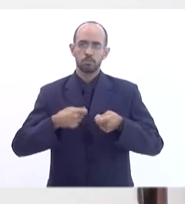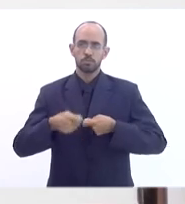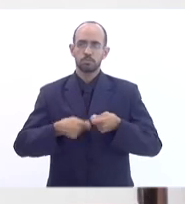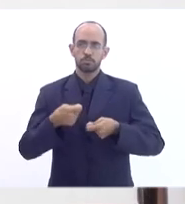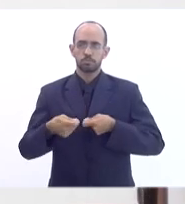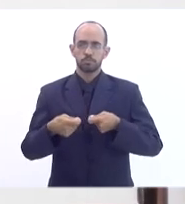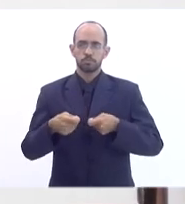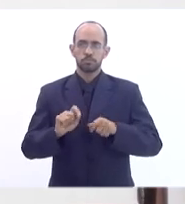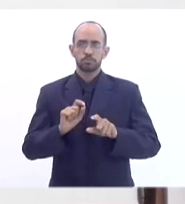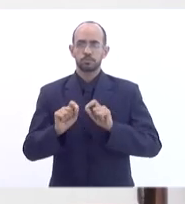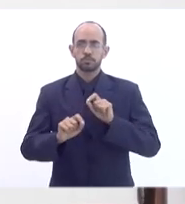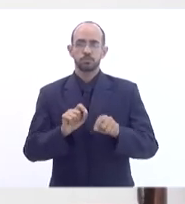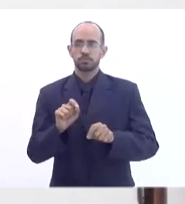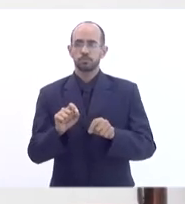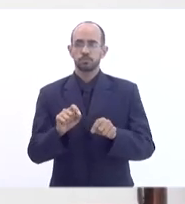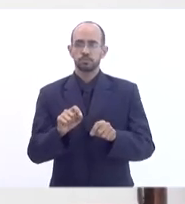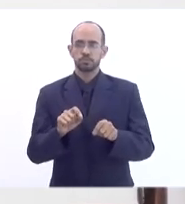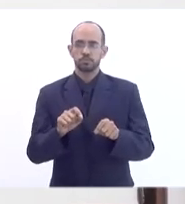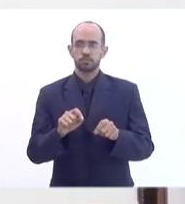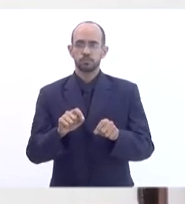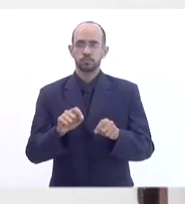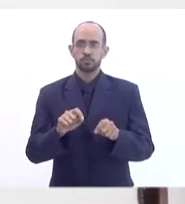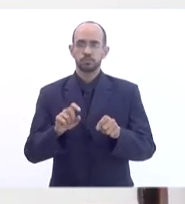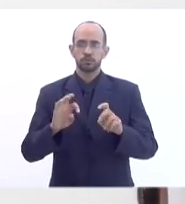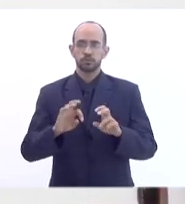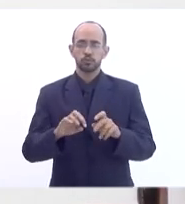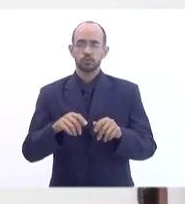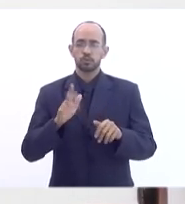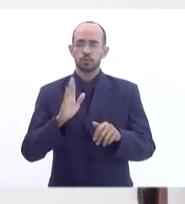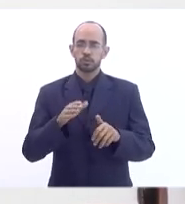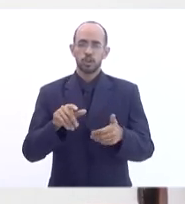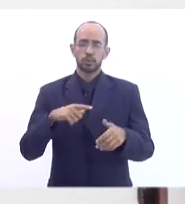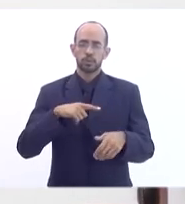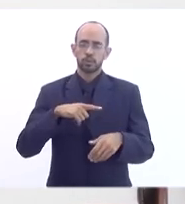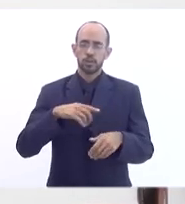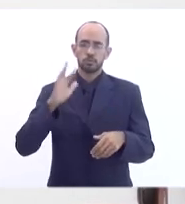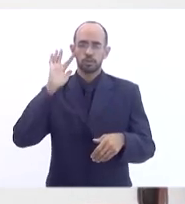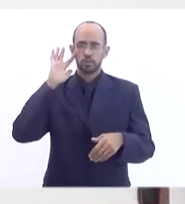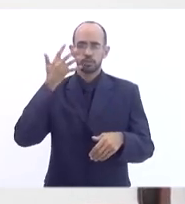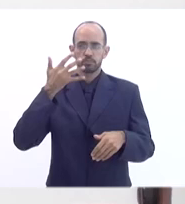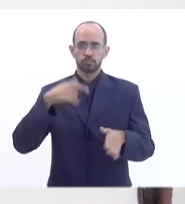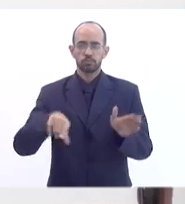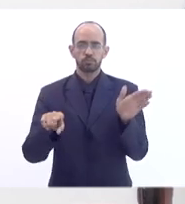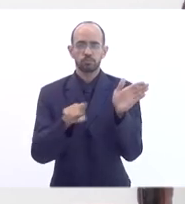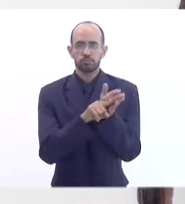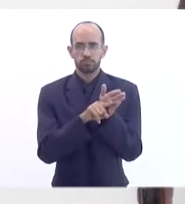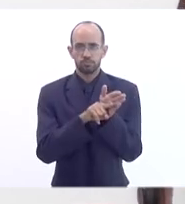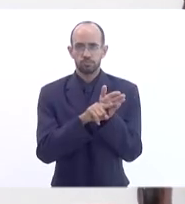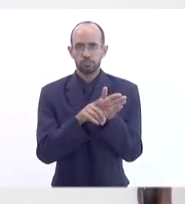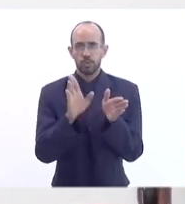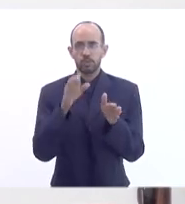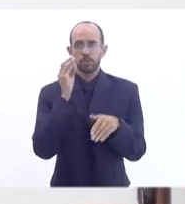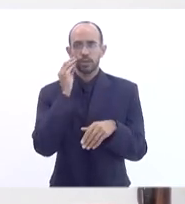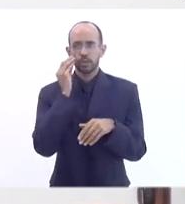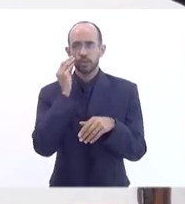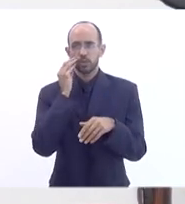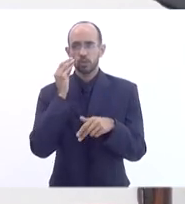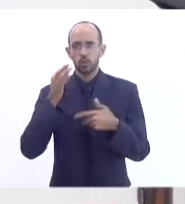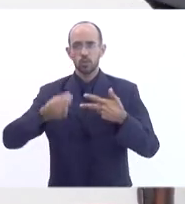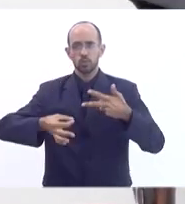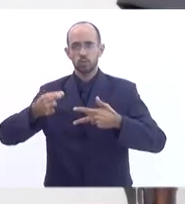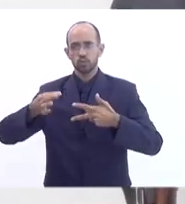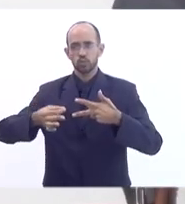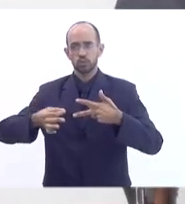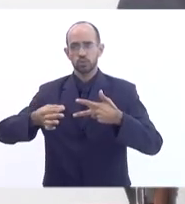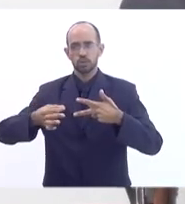pgr no sentido de que aqueles que já têm o trânsito em julgado negativamente foi tentou judiciário e não conseguiu